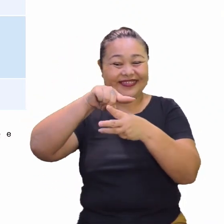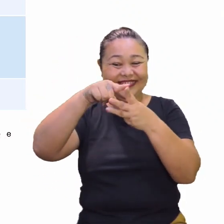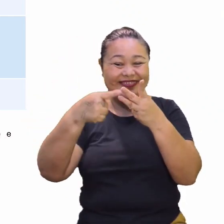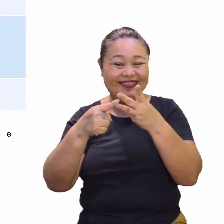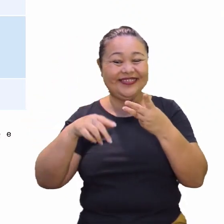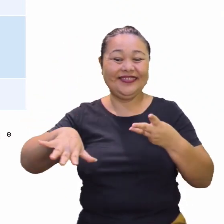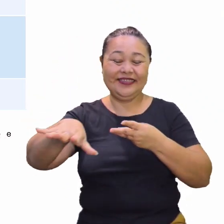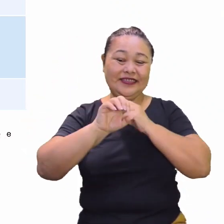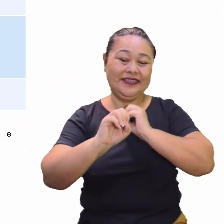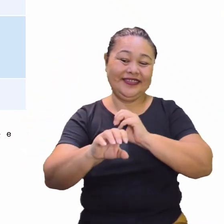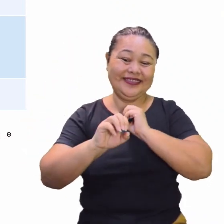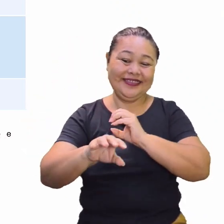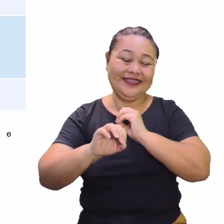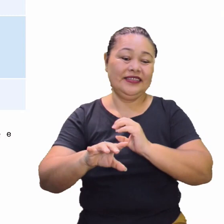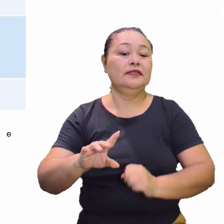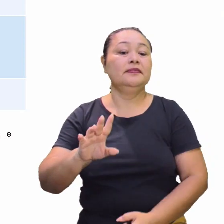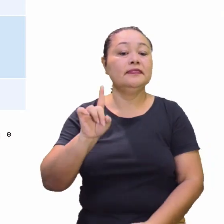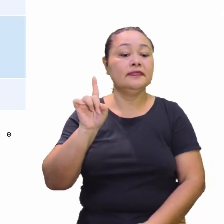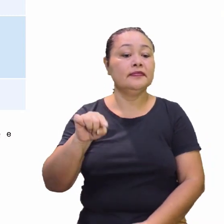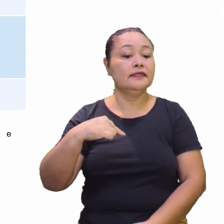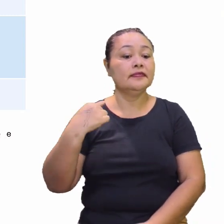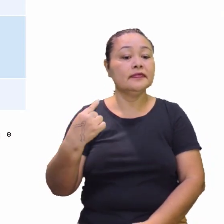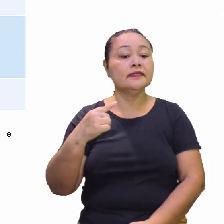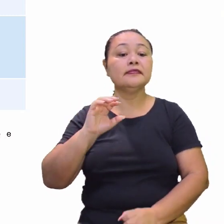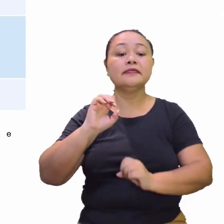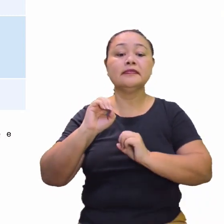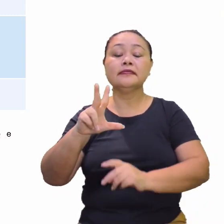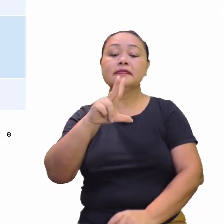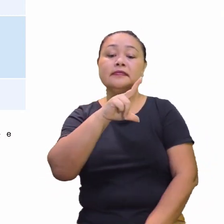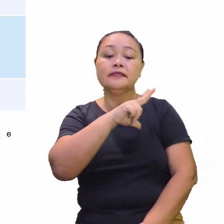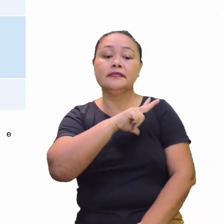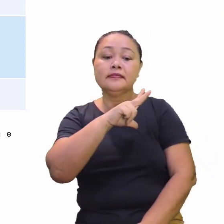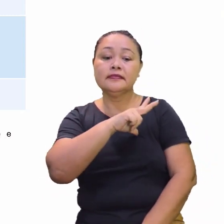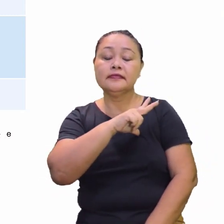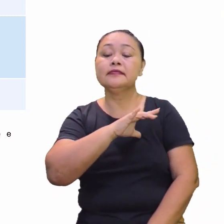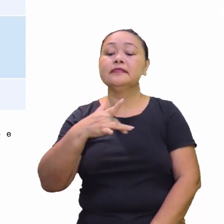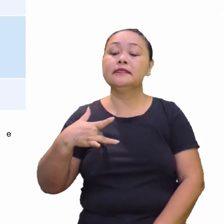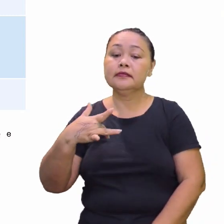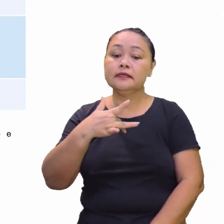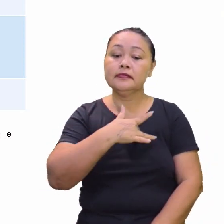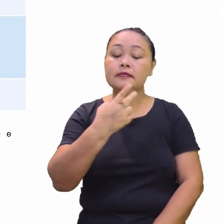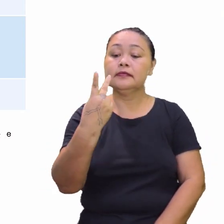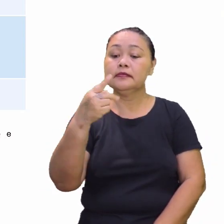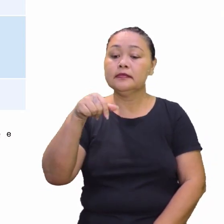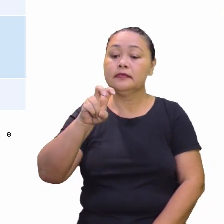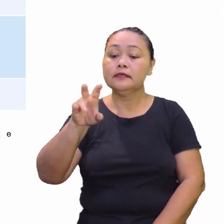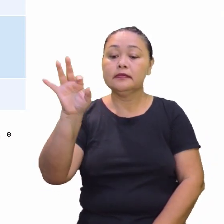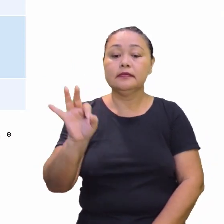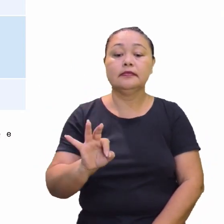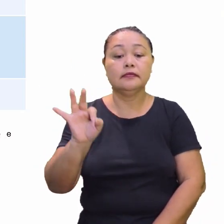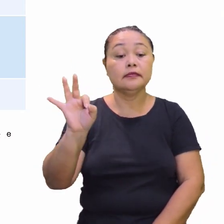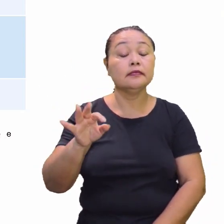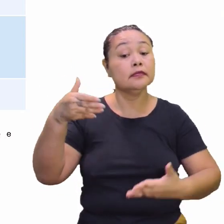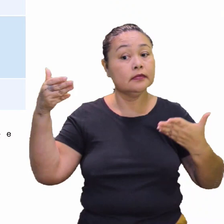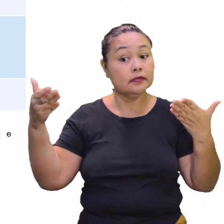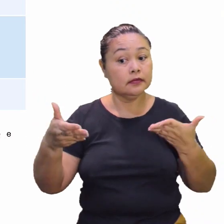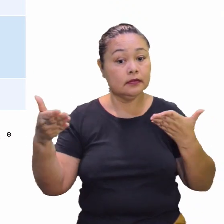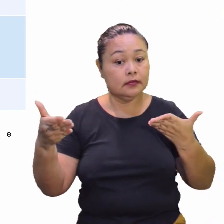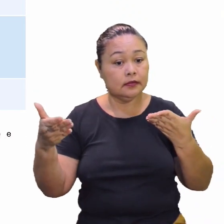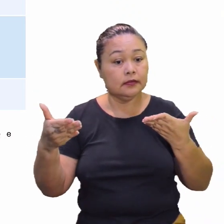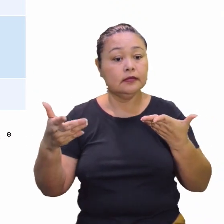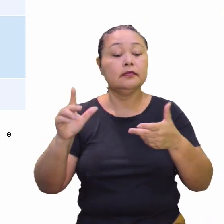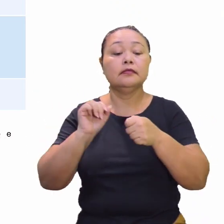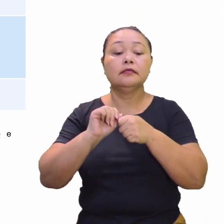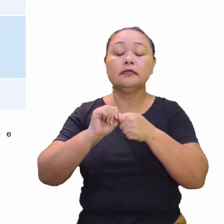Nós somos da educação, né? Exatamente. E educação privada, saúde privada, 2,5%. Agora sim,